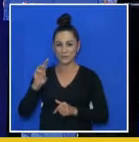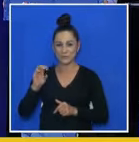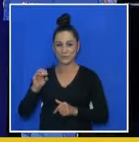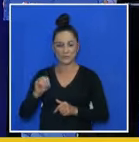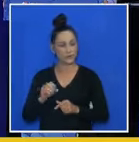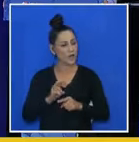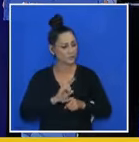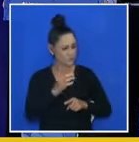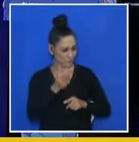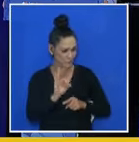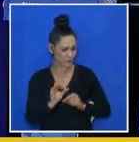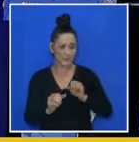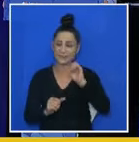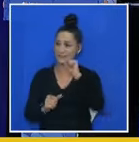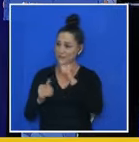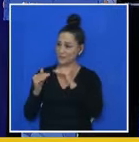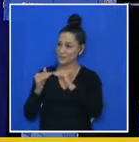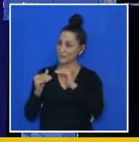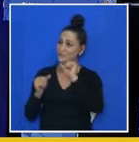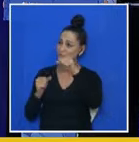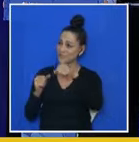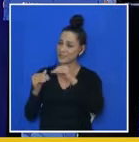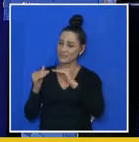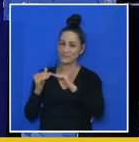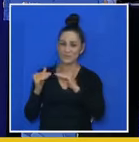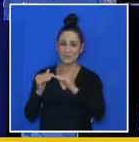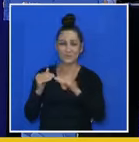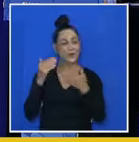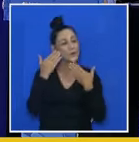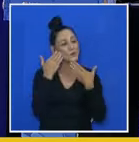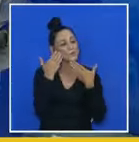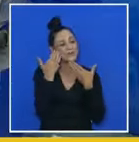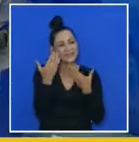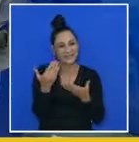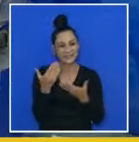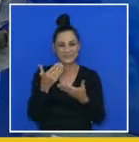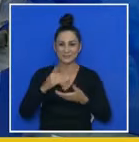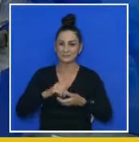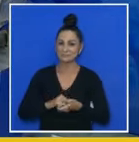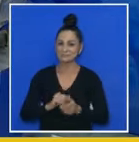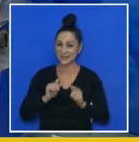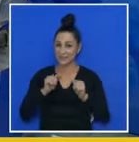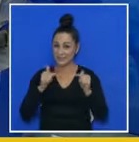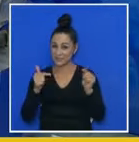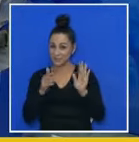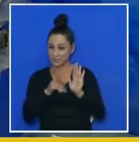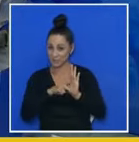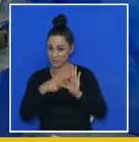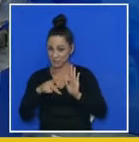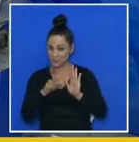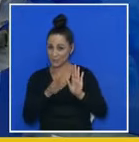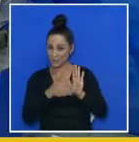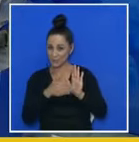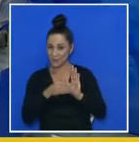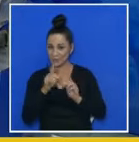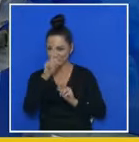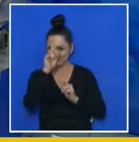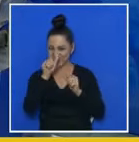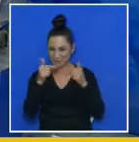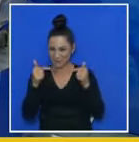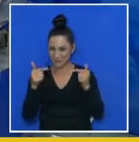confirmam? Sim, confirmo. Sim, confirmo. Obrigado. A sorte estava na sua aposta. Hoje foi o seu dia de